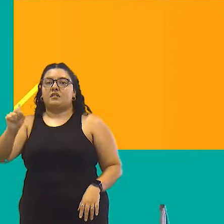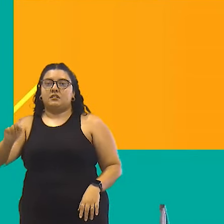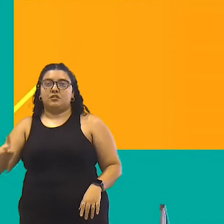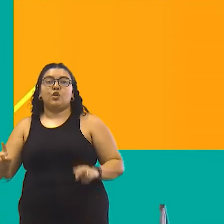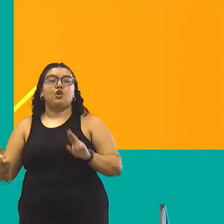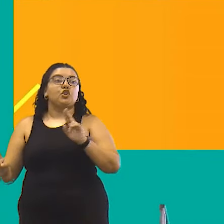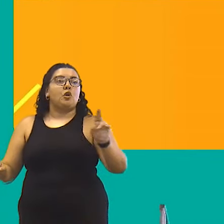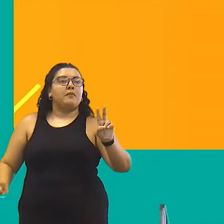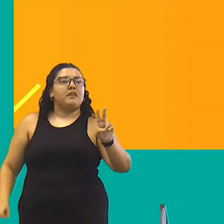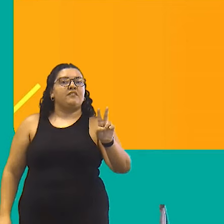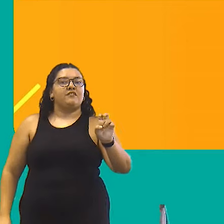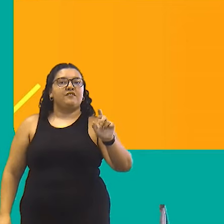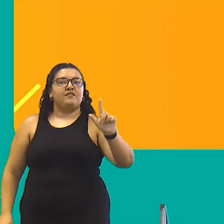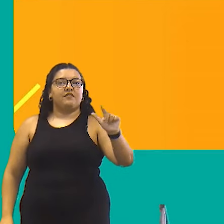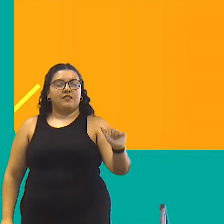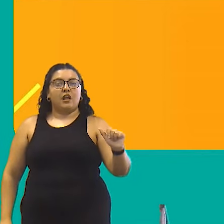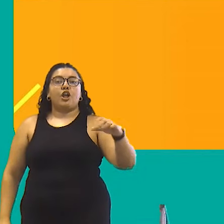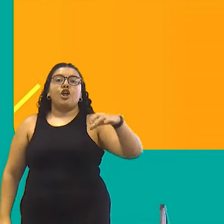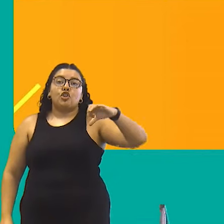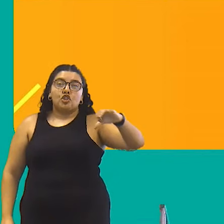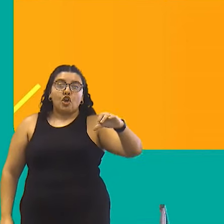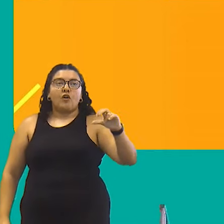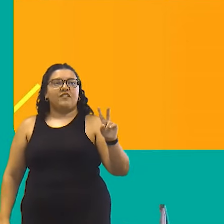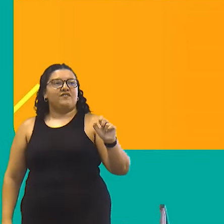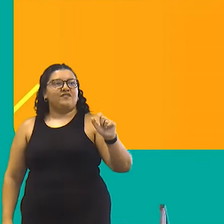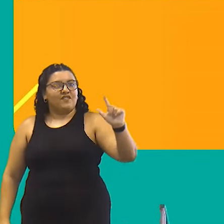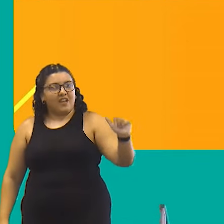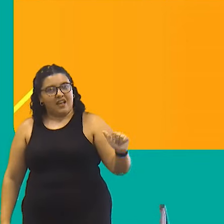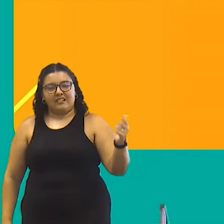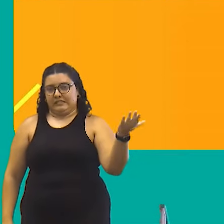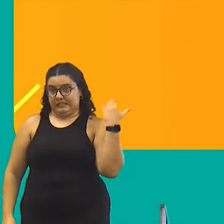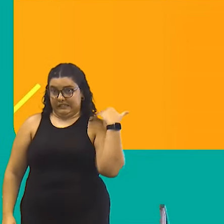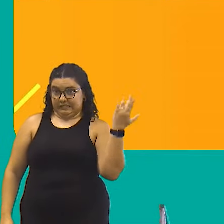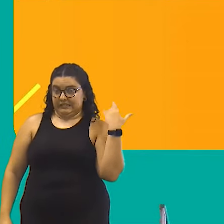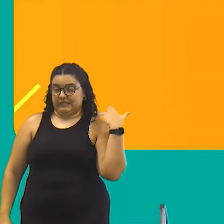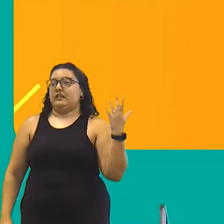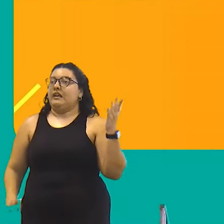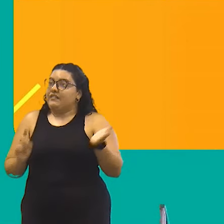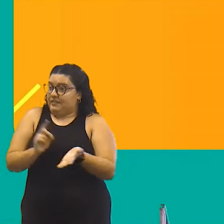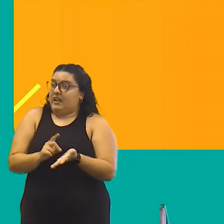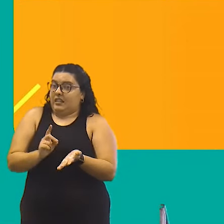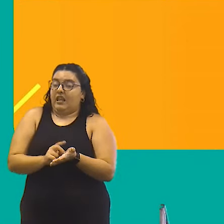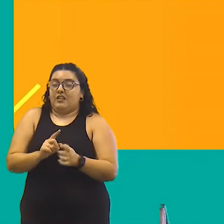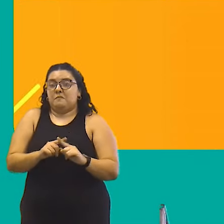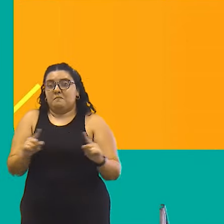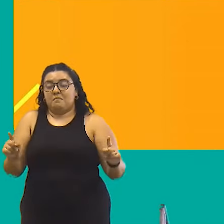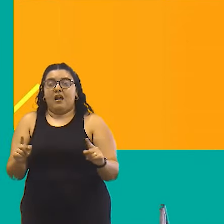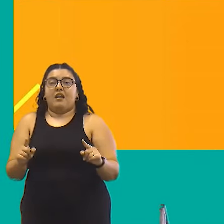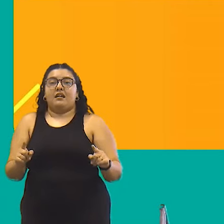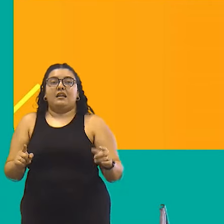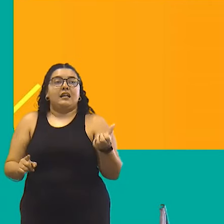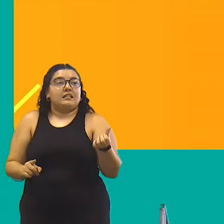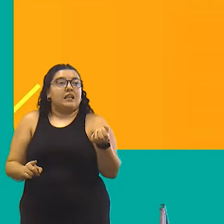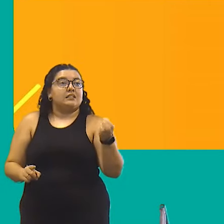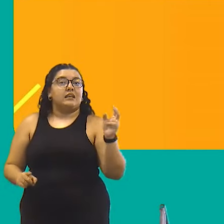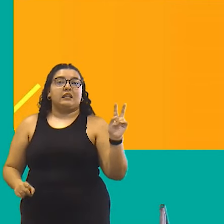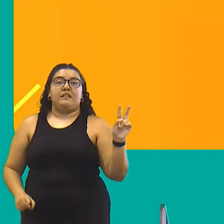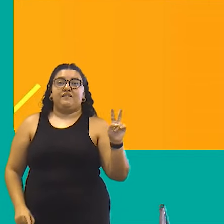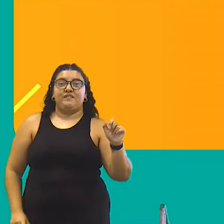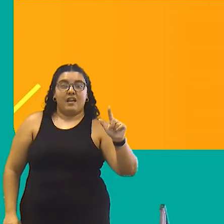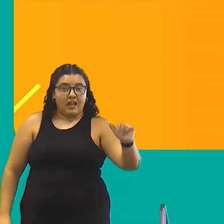vela. Olha só, uma lâmpada de 9 velas. E naquele tempo as lâmpadas elas eram ainda mais poderosas. Era 60 velas,